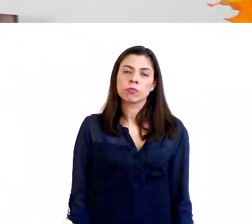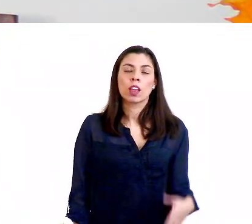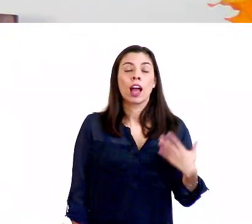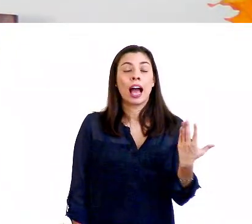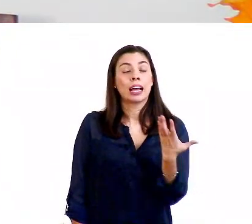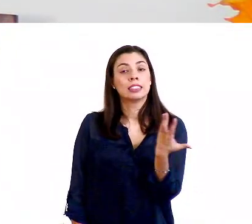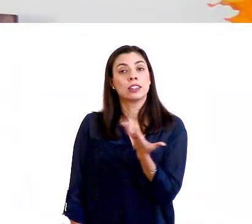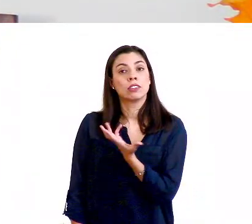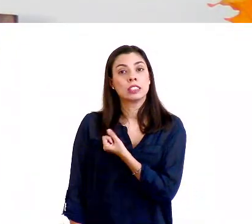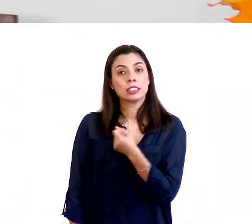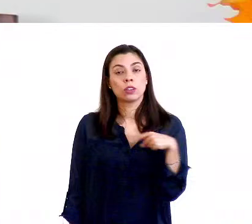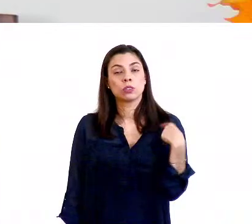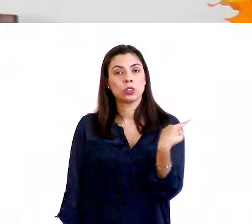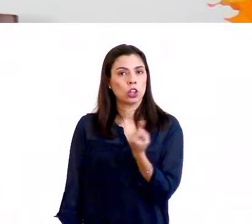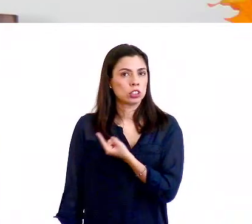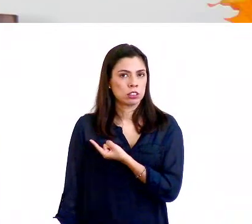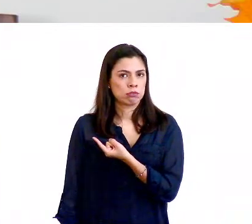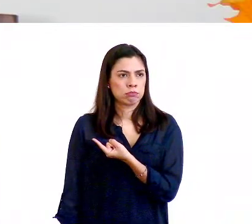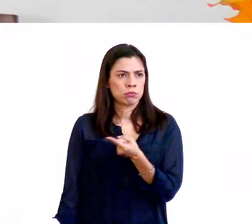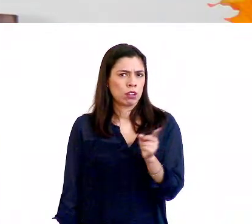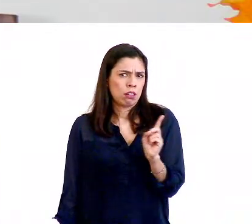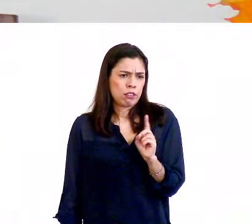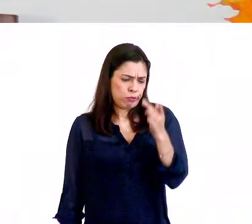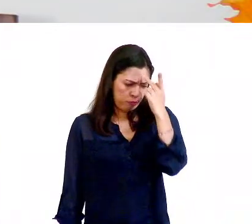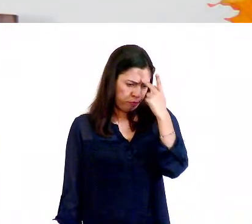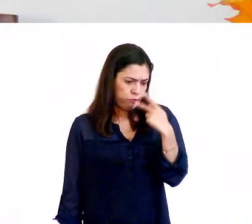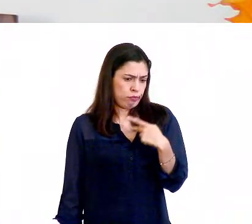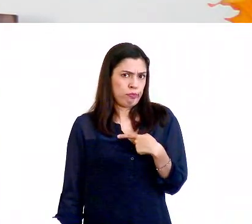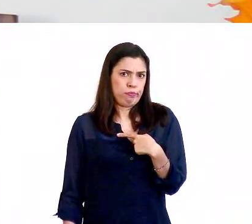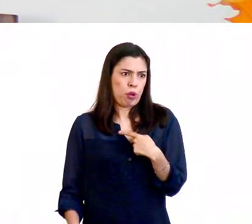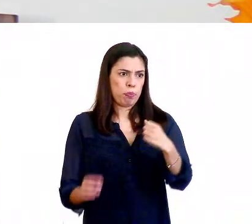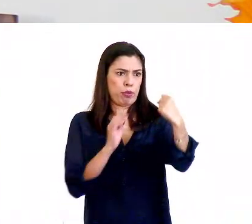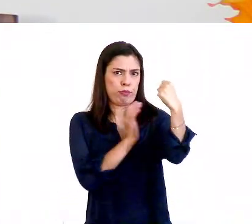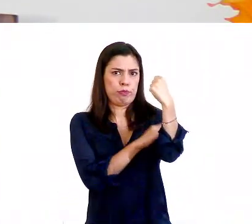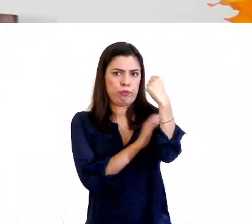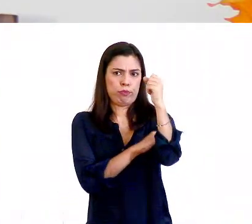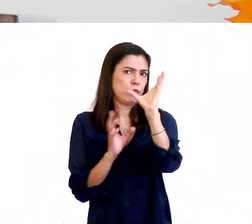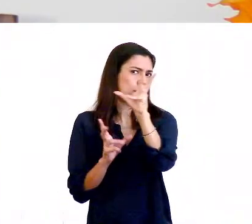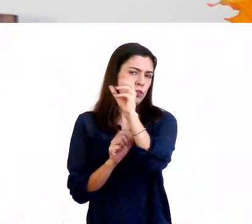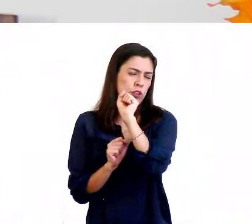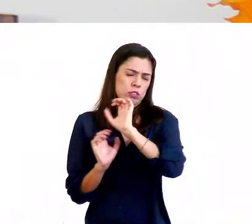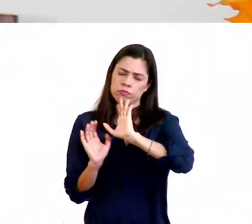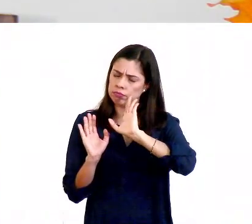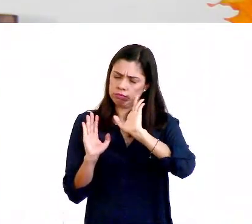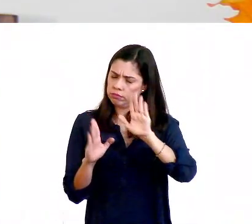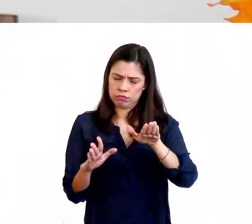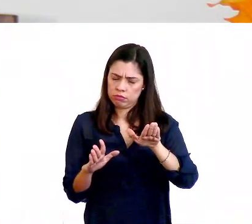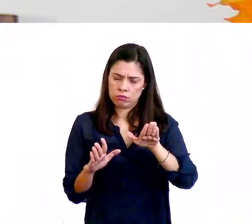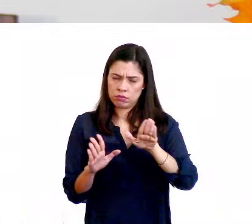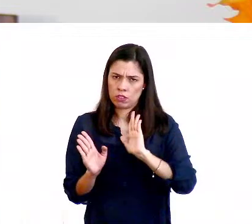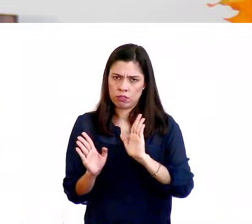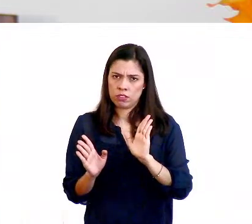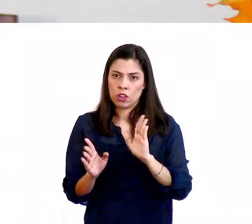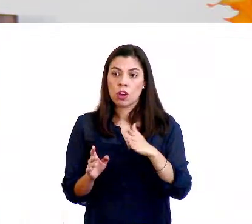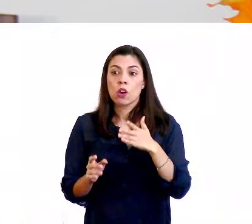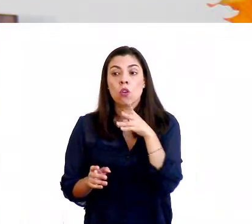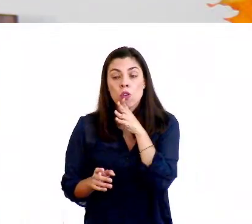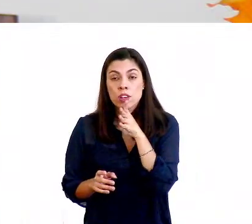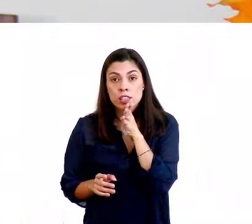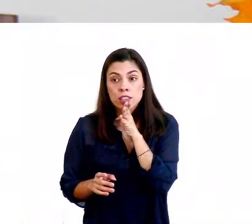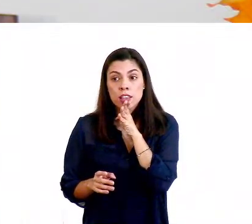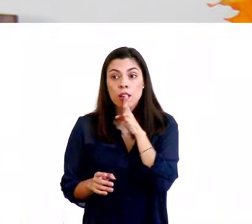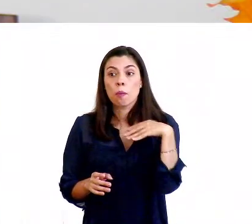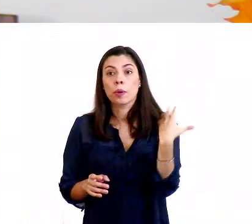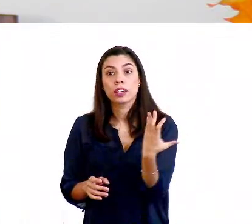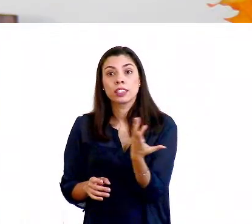nosso esforço. Está bem estabelecido na Escritura que a salvação é pela graça, mediante a fé, isso não vem